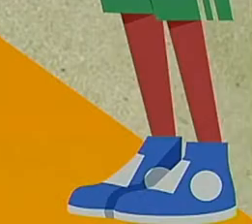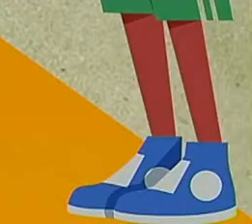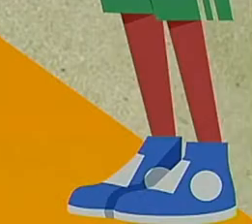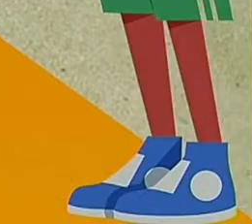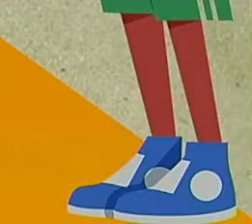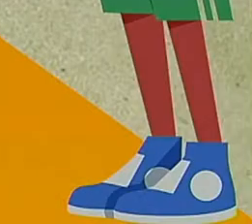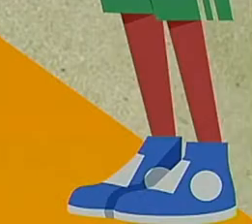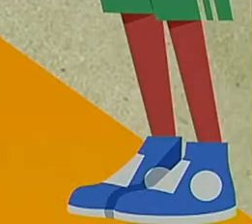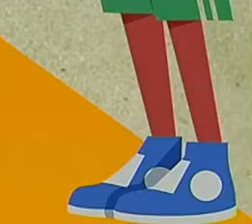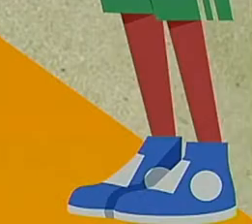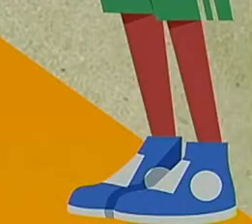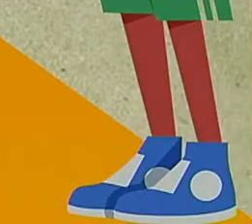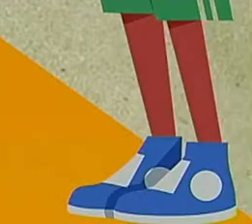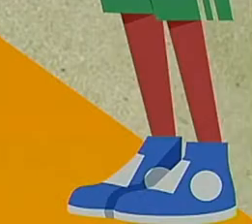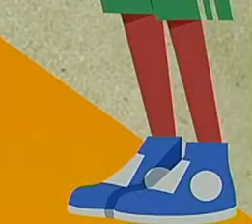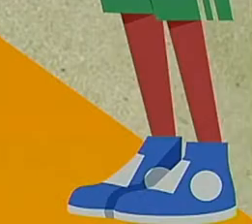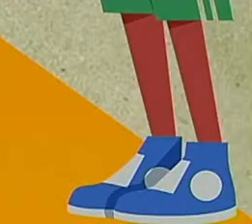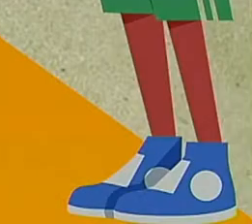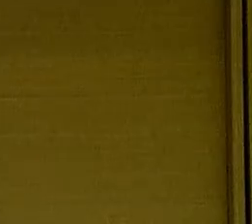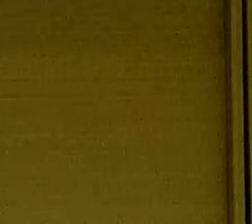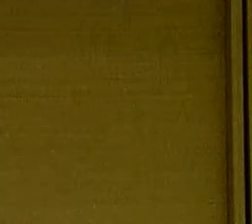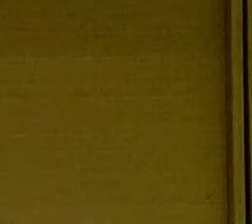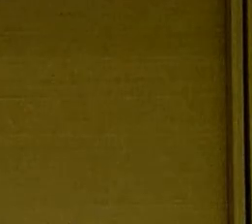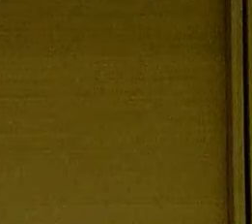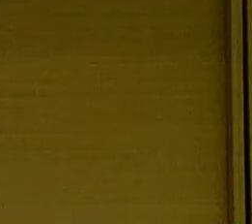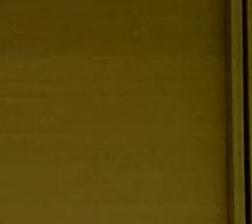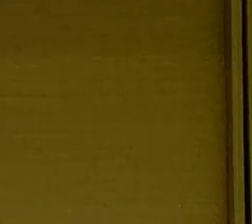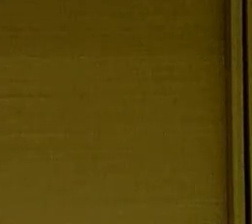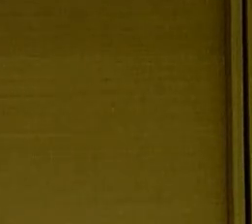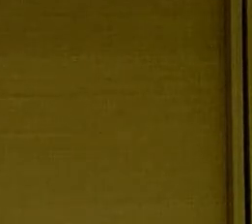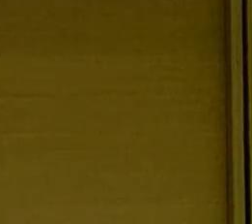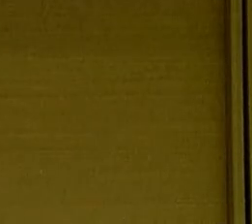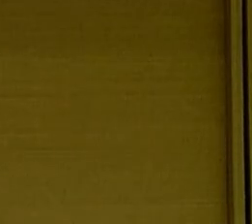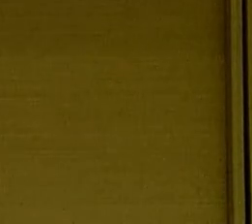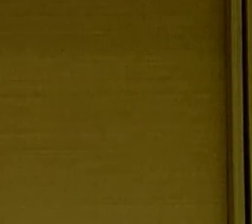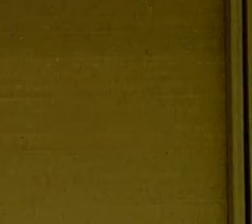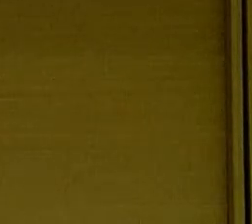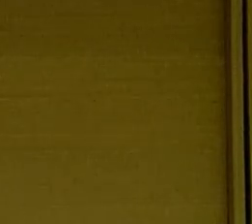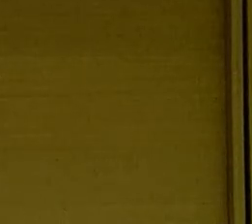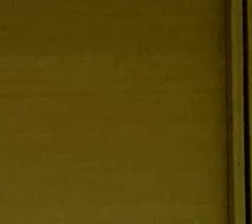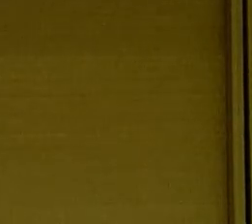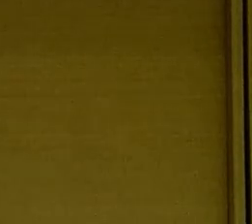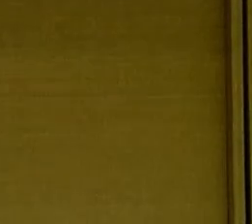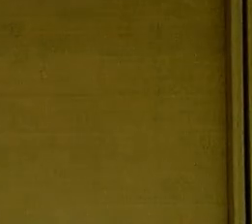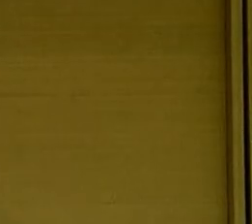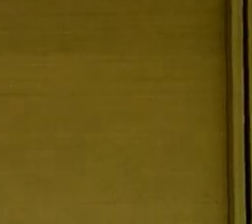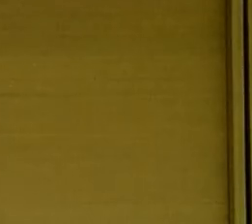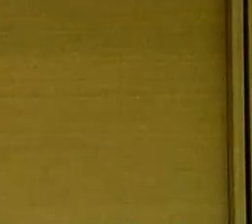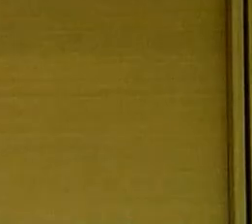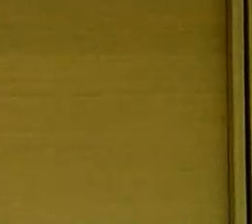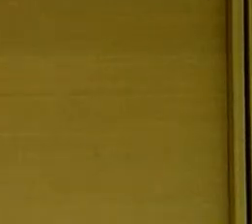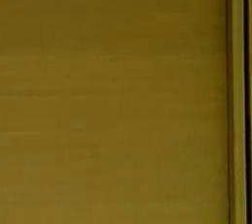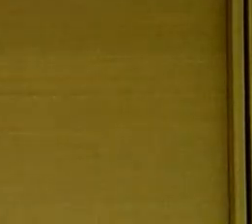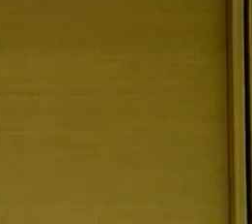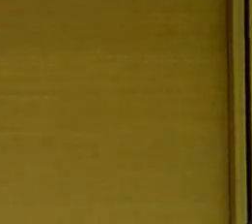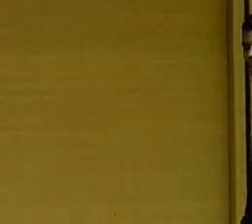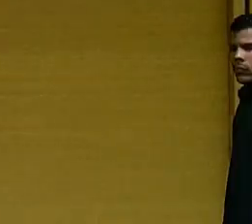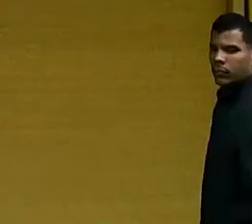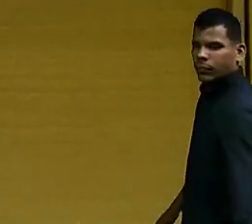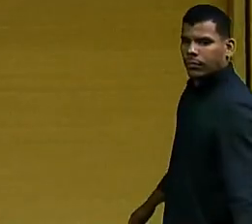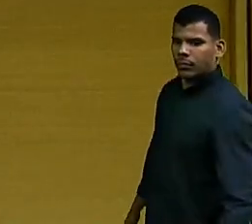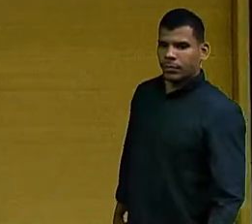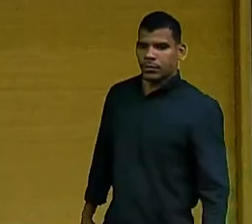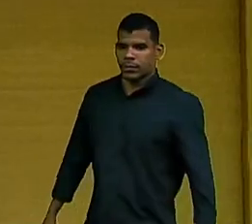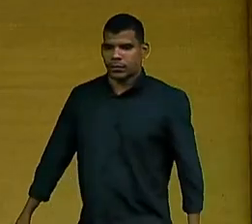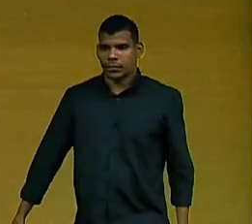pronto hoje é o último encontro do sócio emocional Opa voltamos gente pedir que